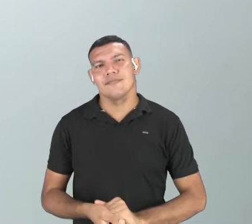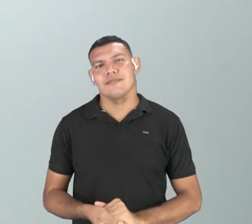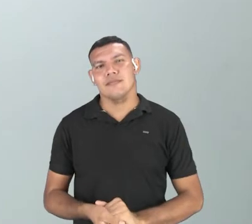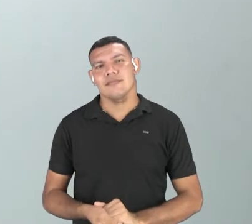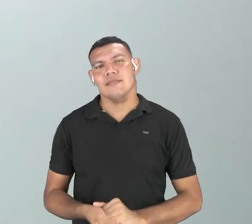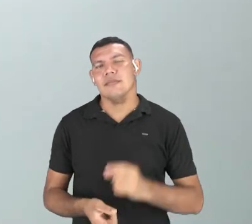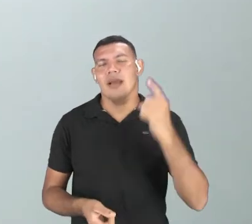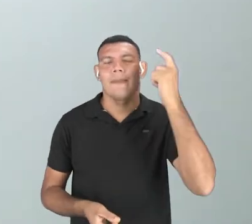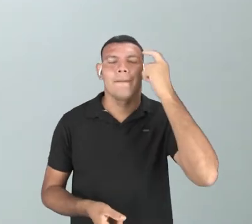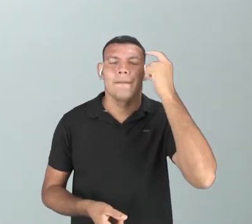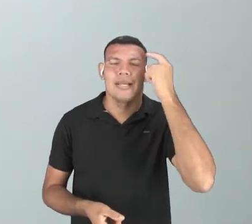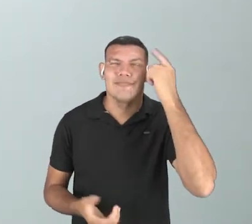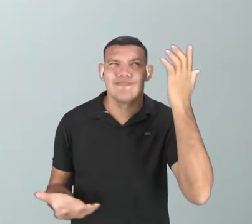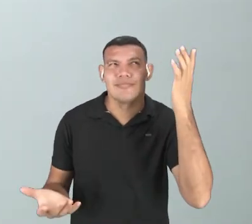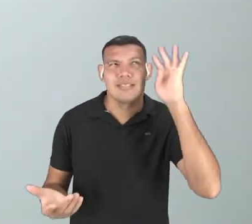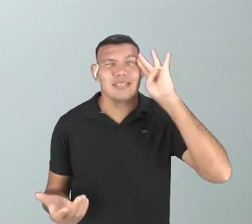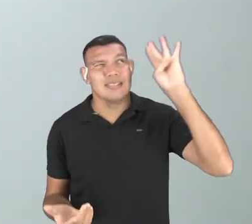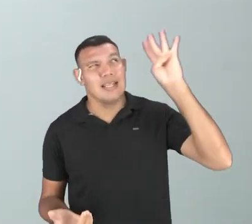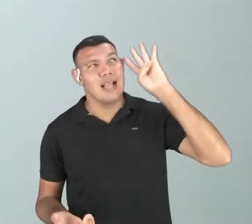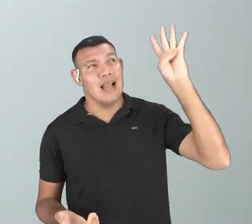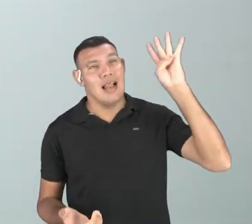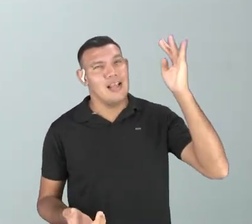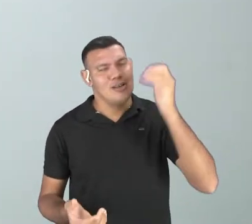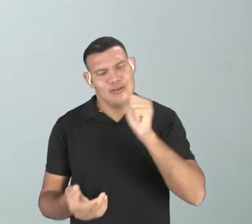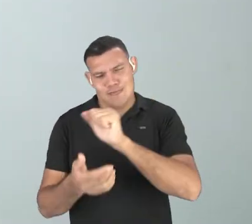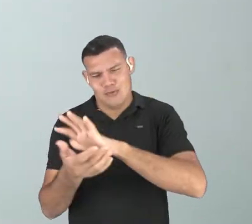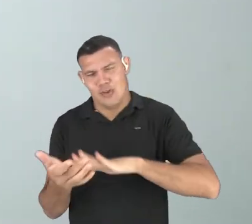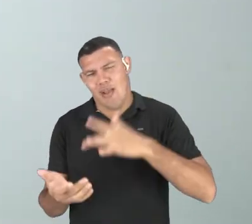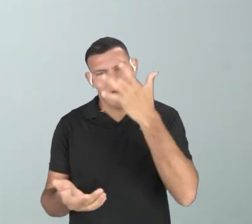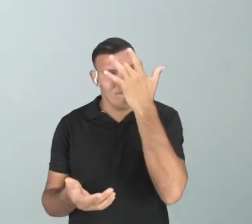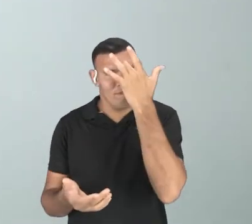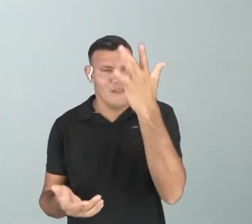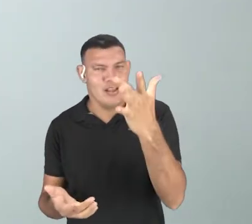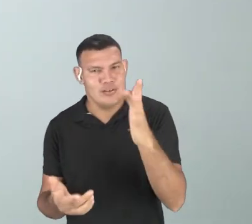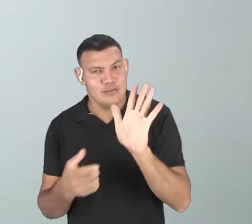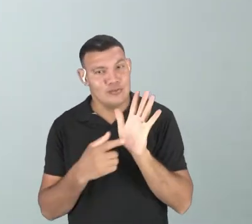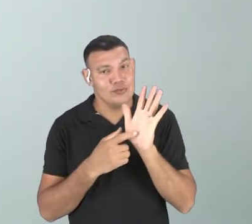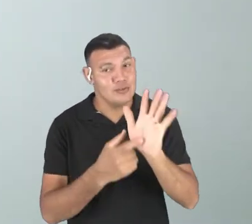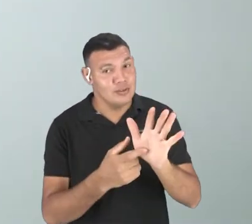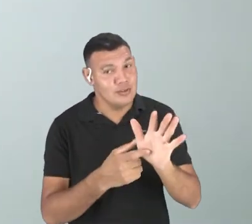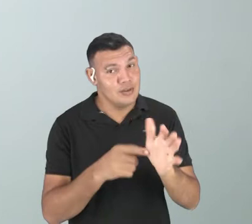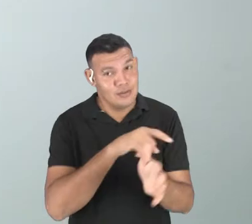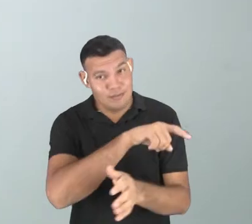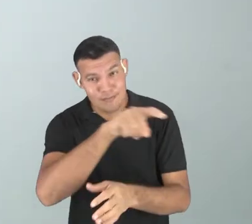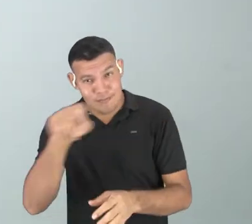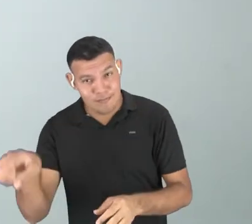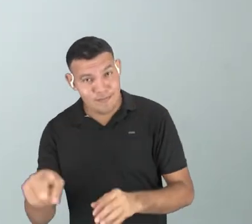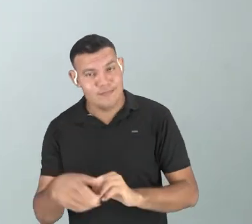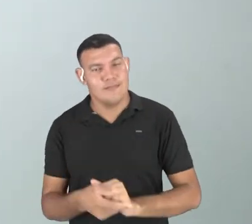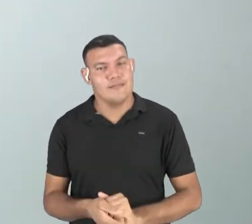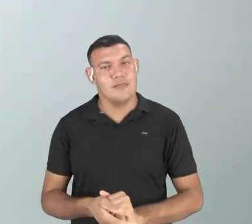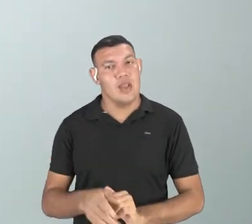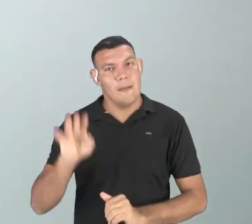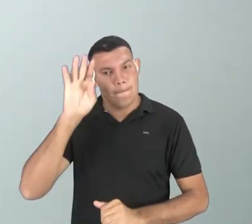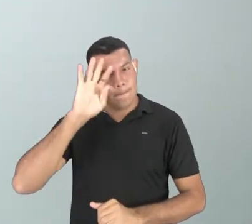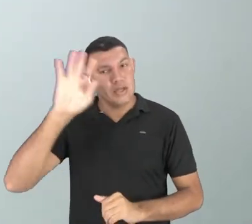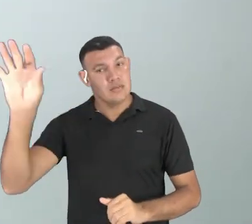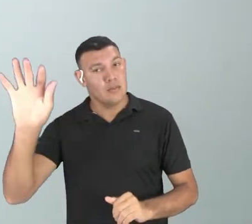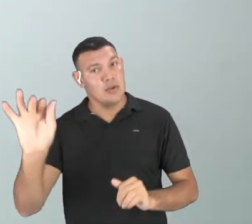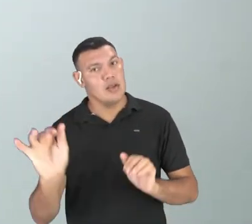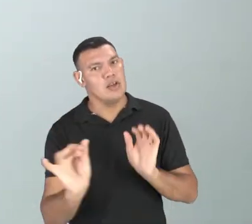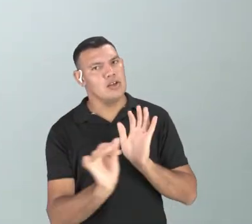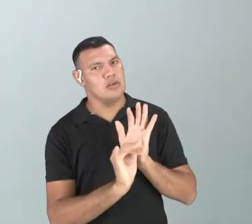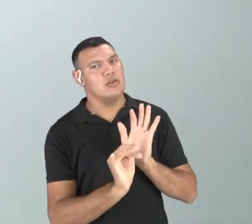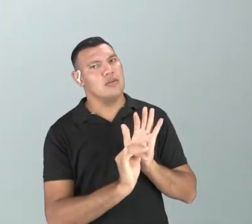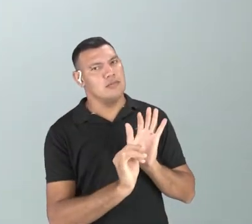Pensa no exercício fácil. O professor trouxe para vocês. Lembra que nós estamos falando principalmente de identificação